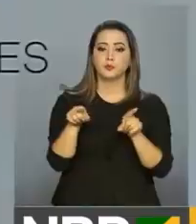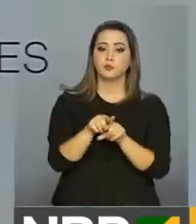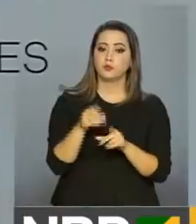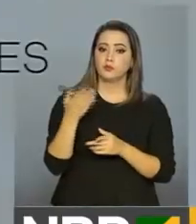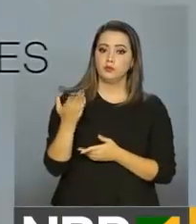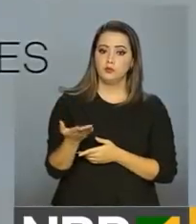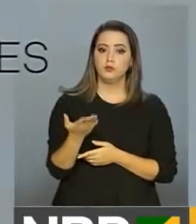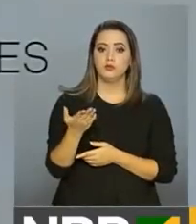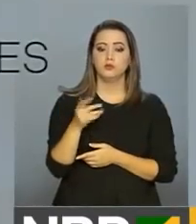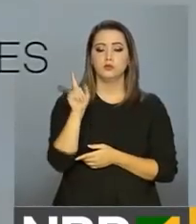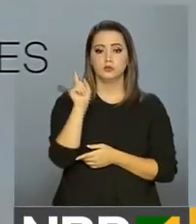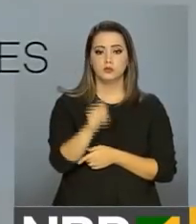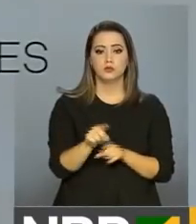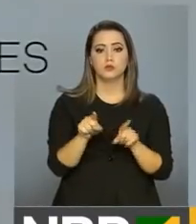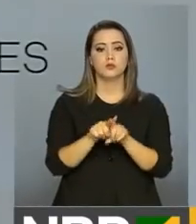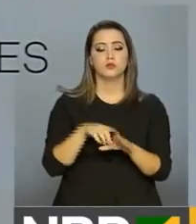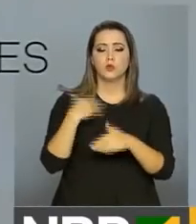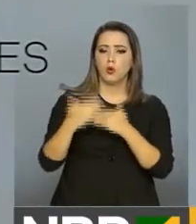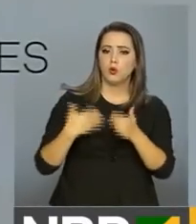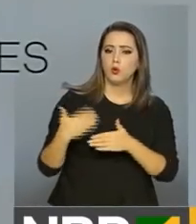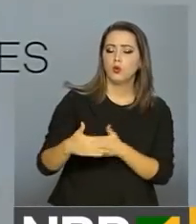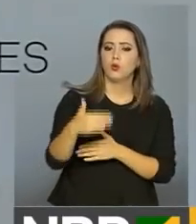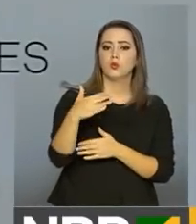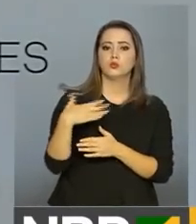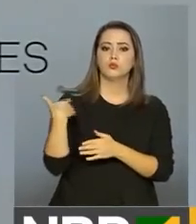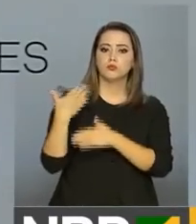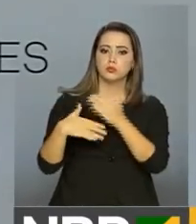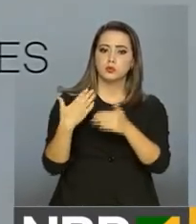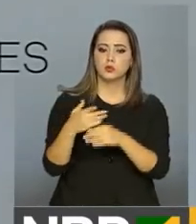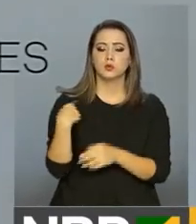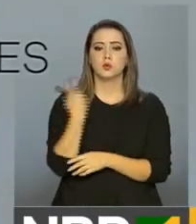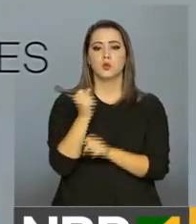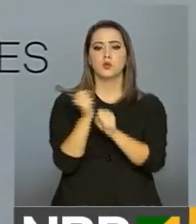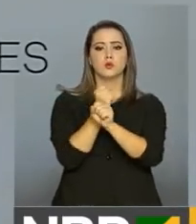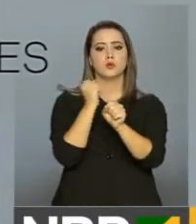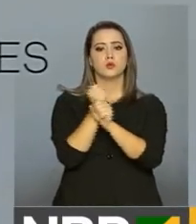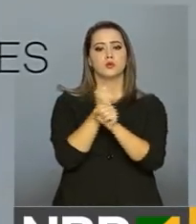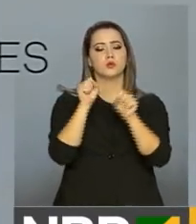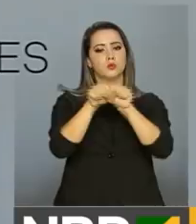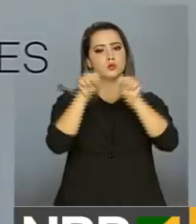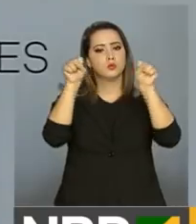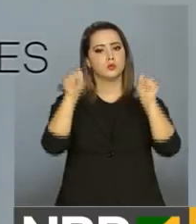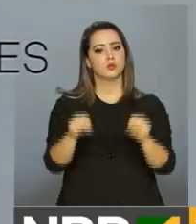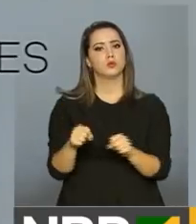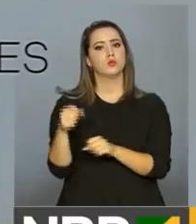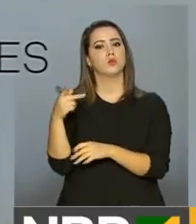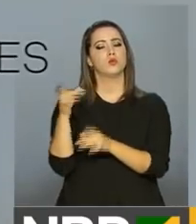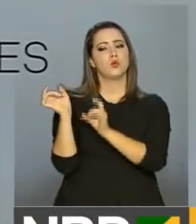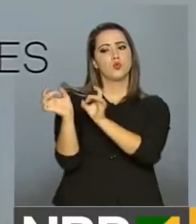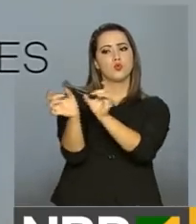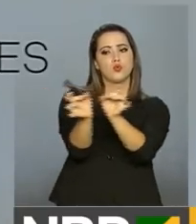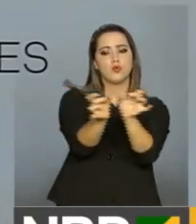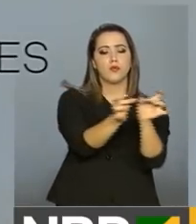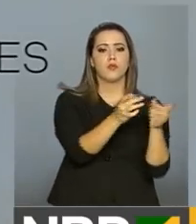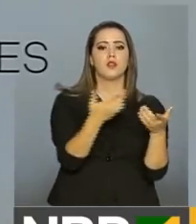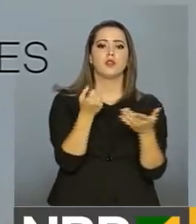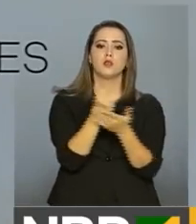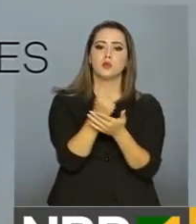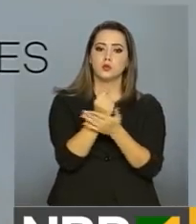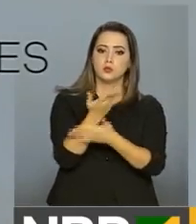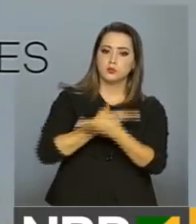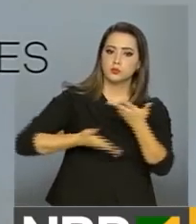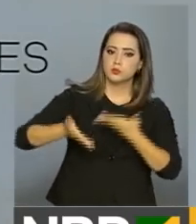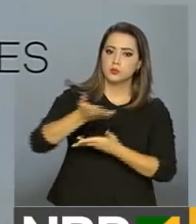proferidos. Ao longo de décadas, nós construímos um sistema multilateral de comércio que já